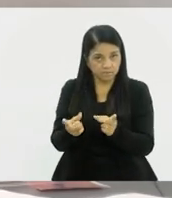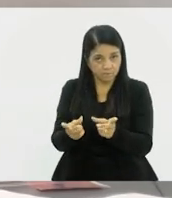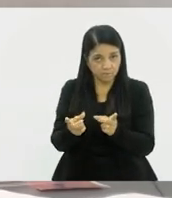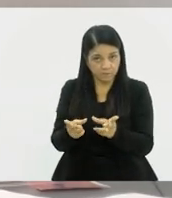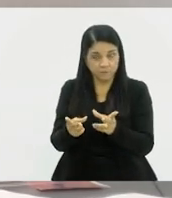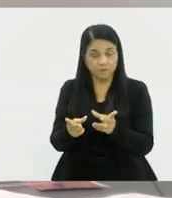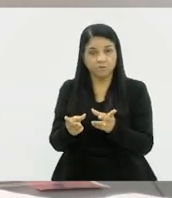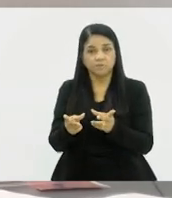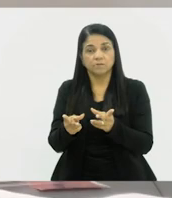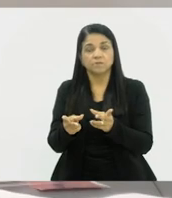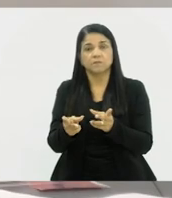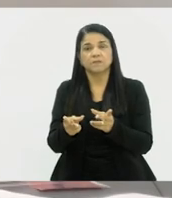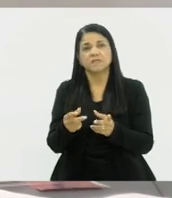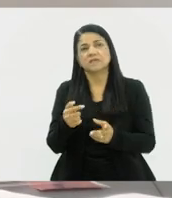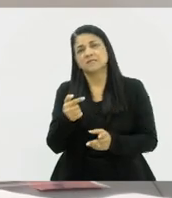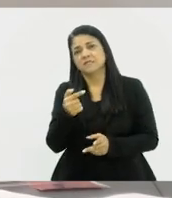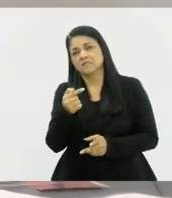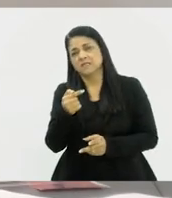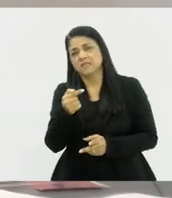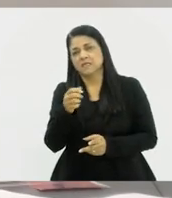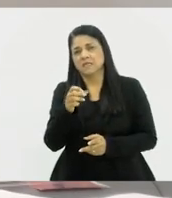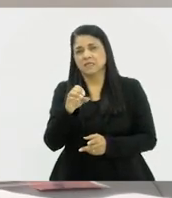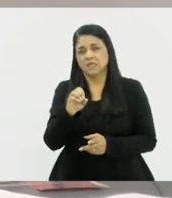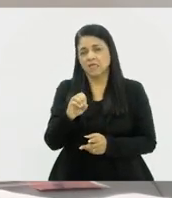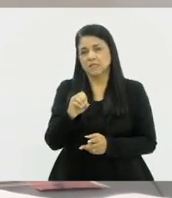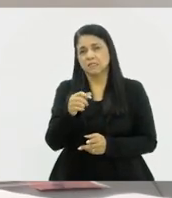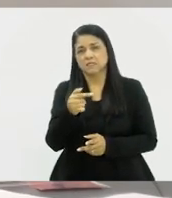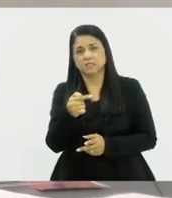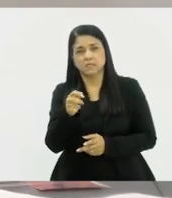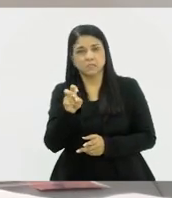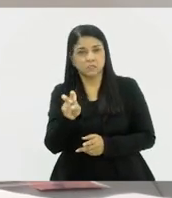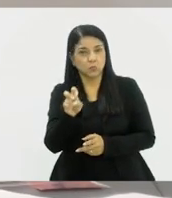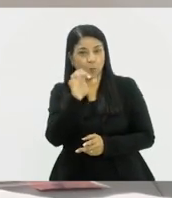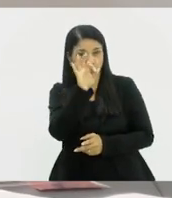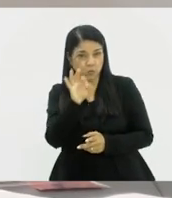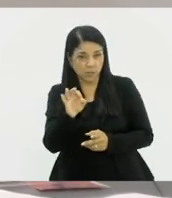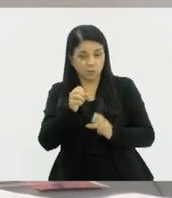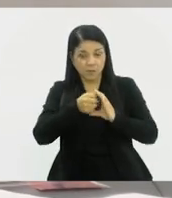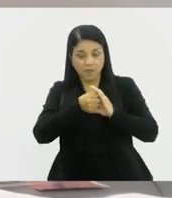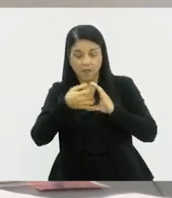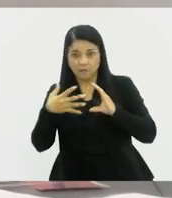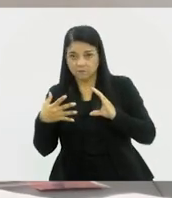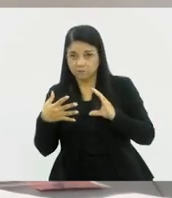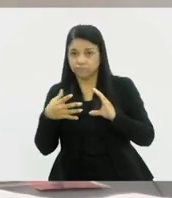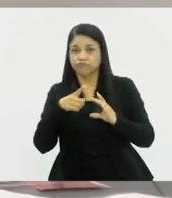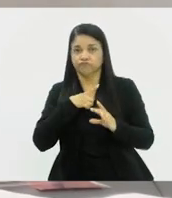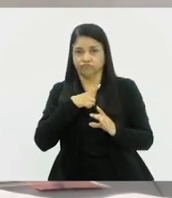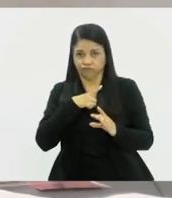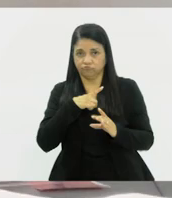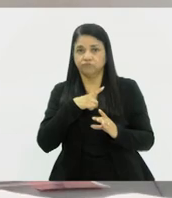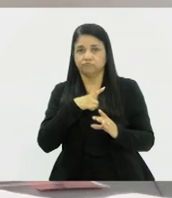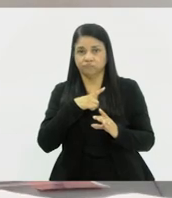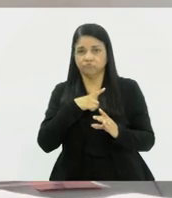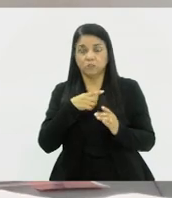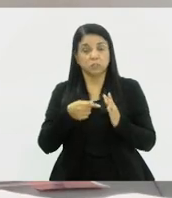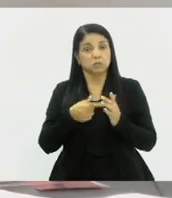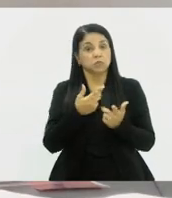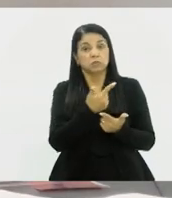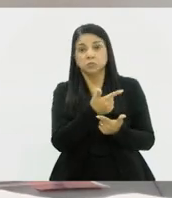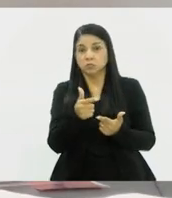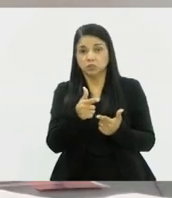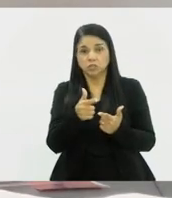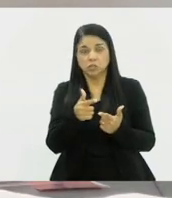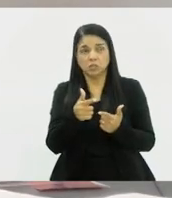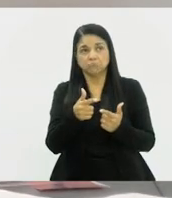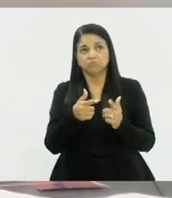em torno de 70 75% tinha as seguintes características não tinham antecedente não